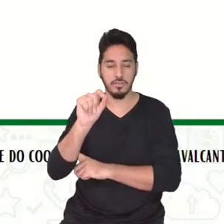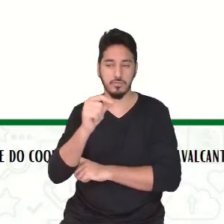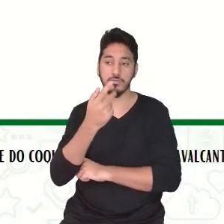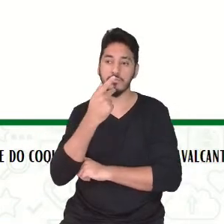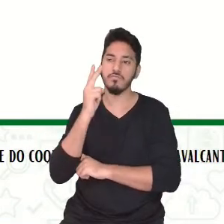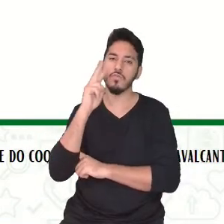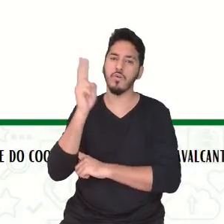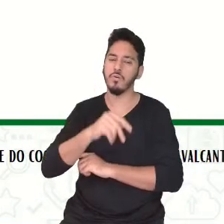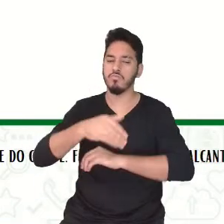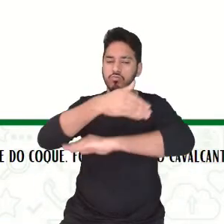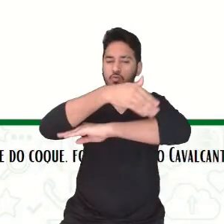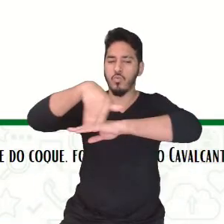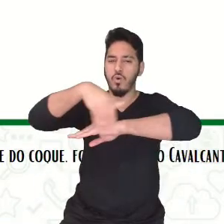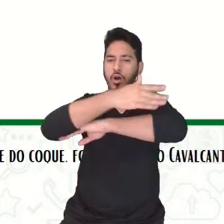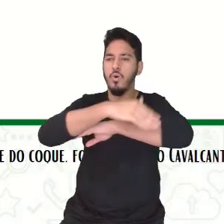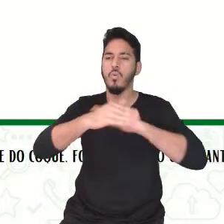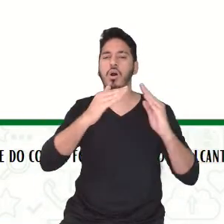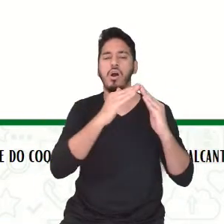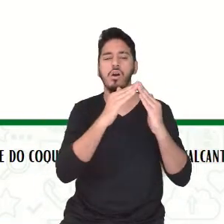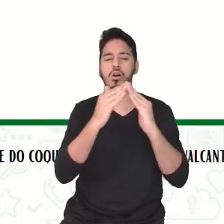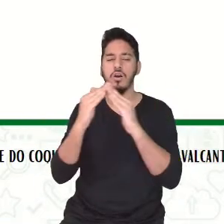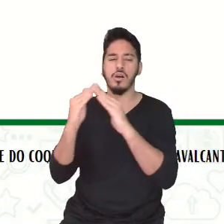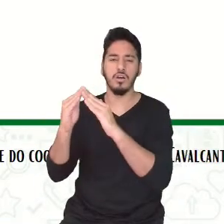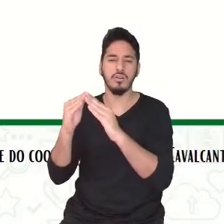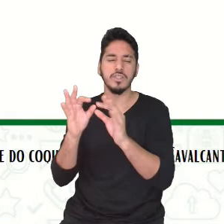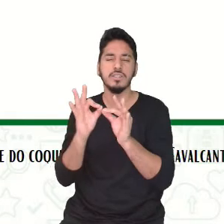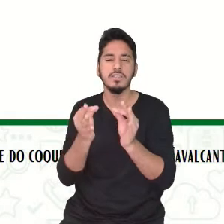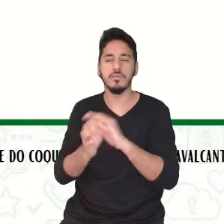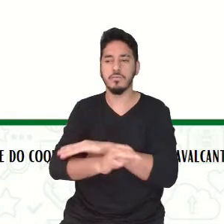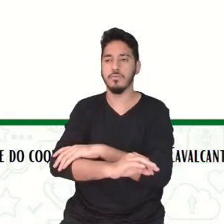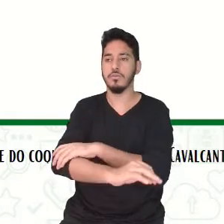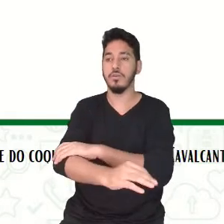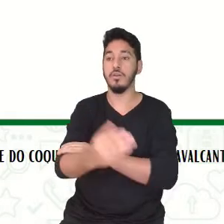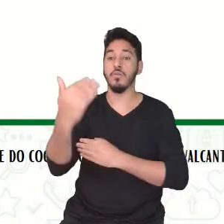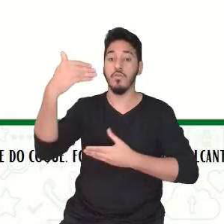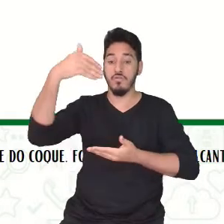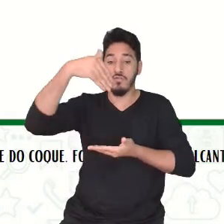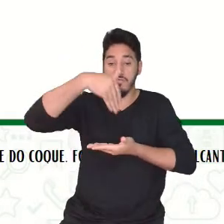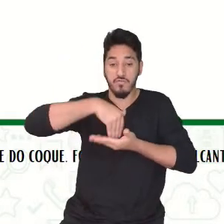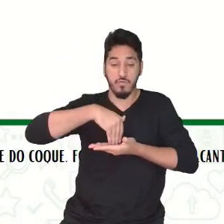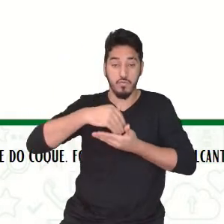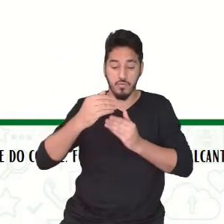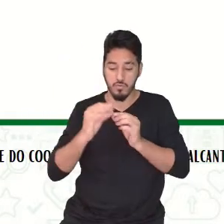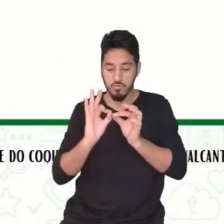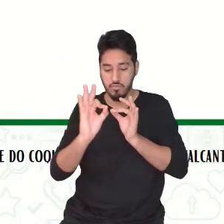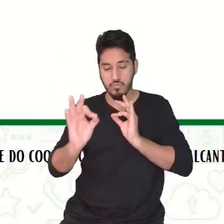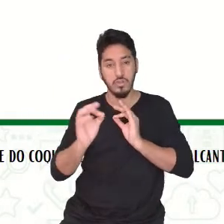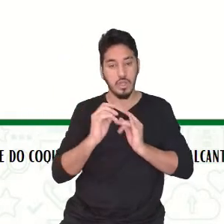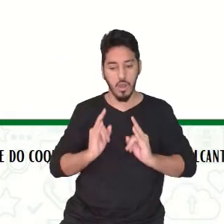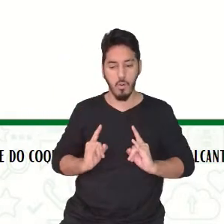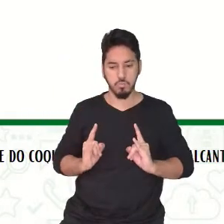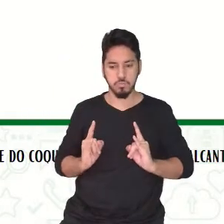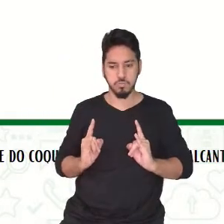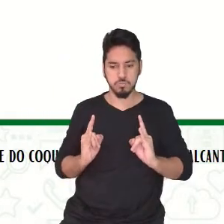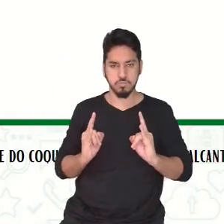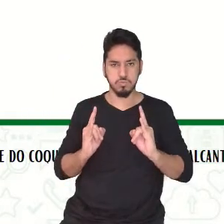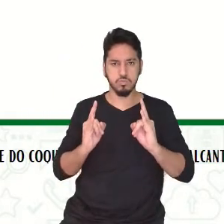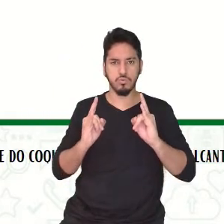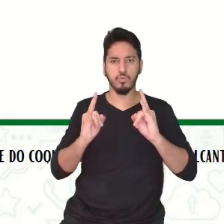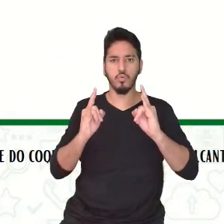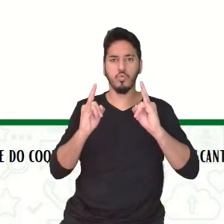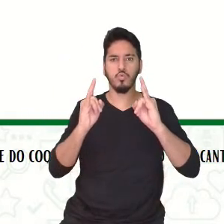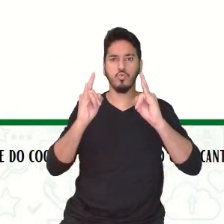rua de casas bem simples. E ao fundo, tá vendo esses prédios, prédios grandiosos, né?